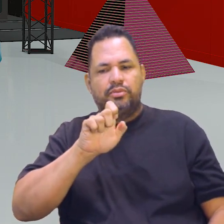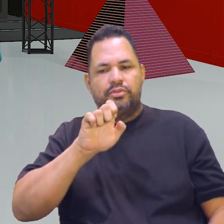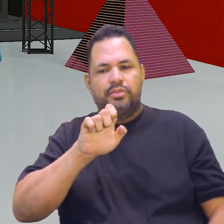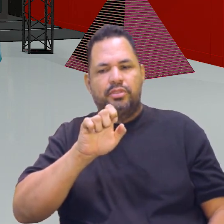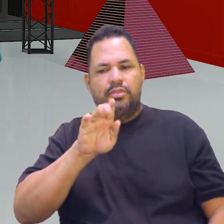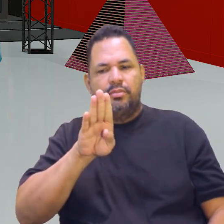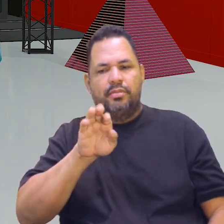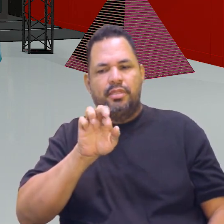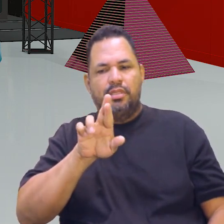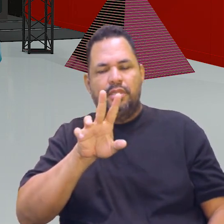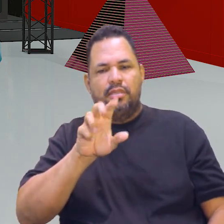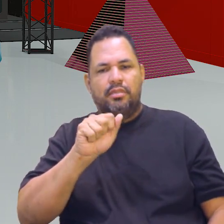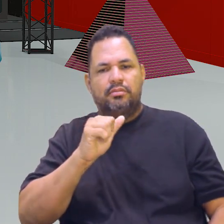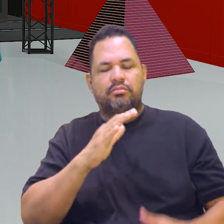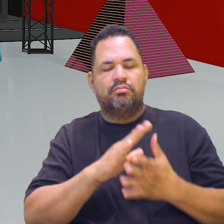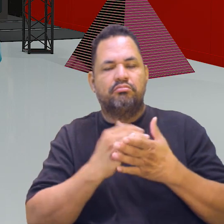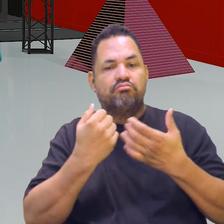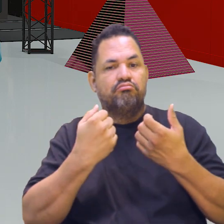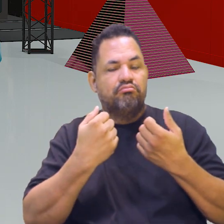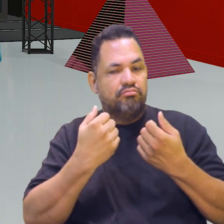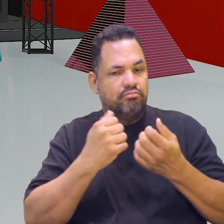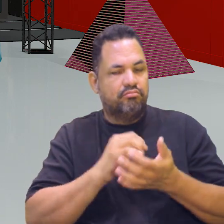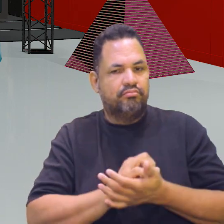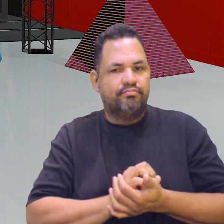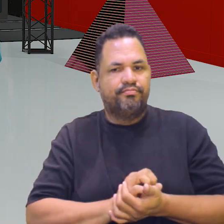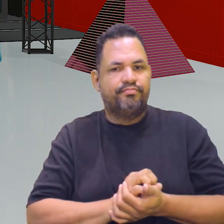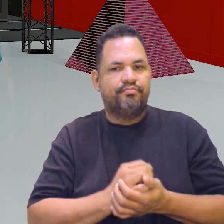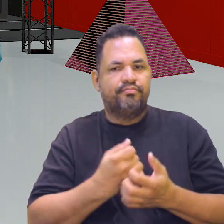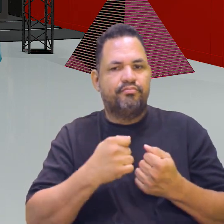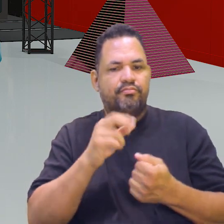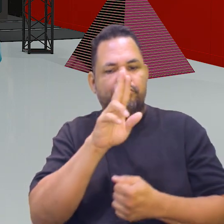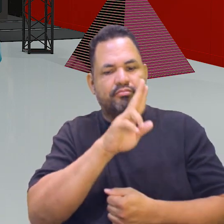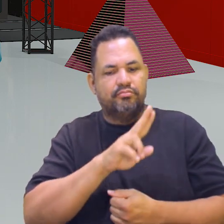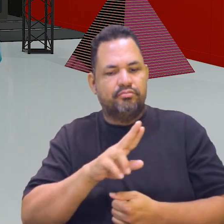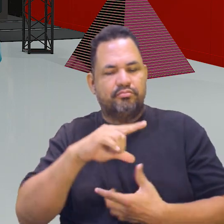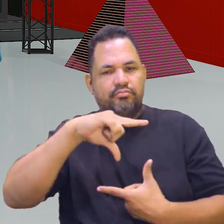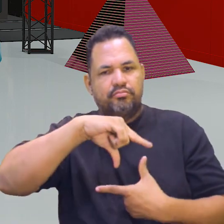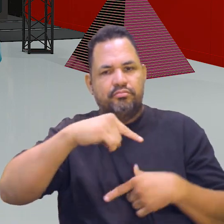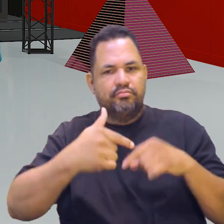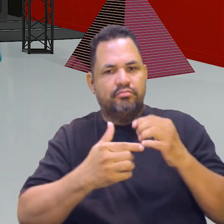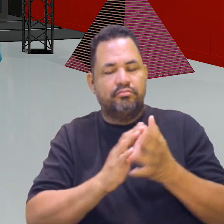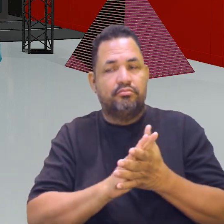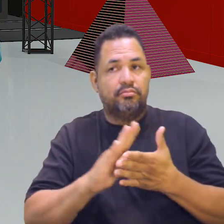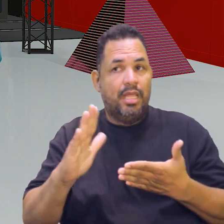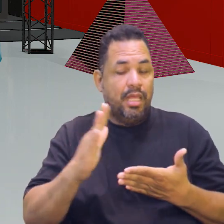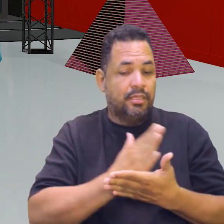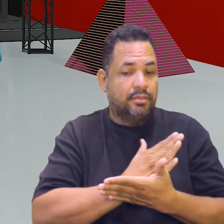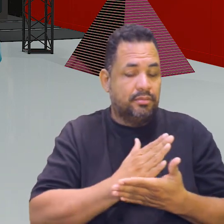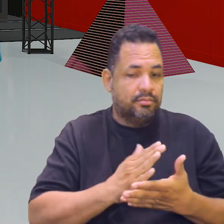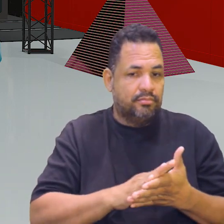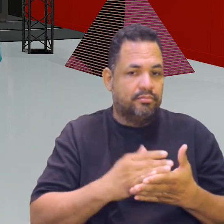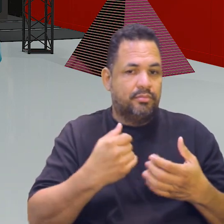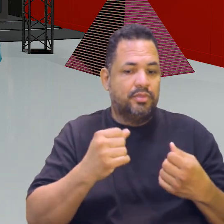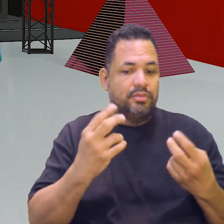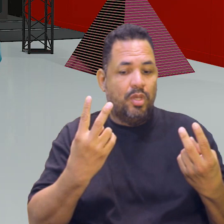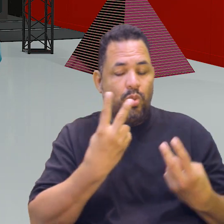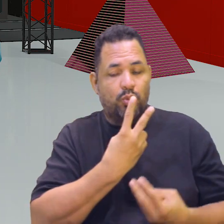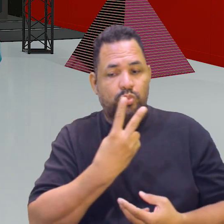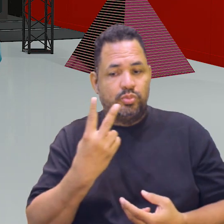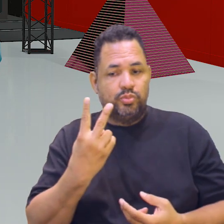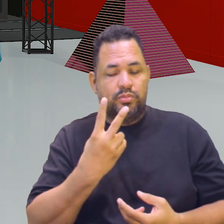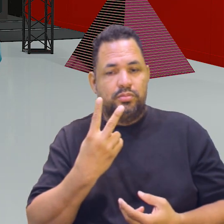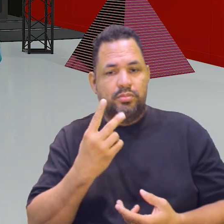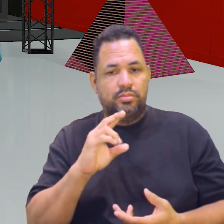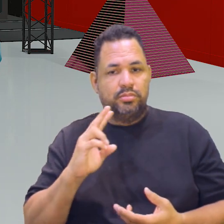dá para desenrolar de vez em quando só usando a geometria. Às vezes tem que usar a álgebra, nós temos que conciliar os dois.